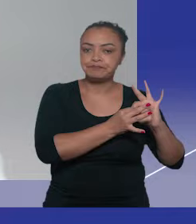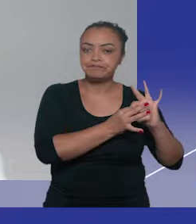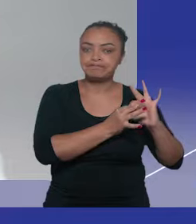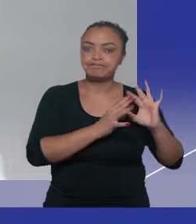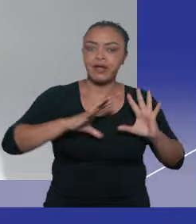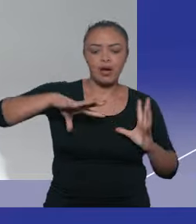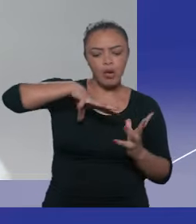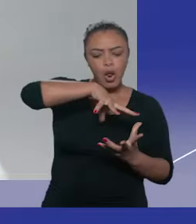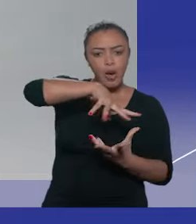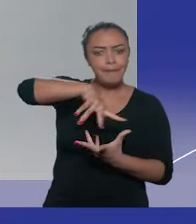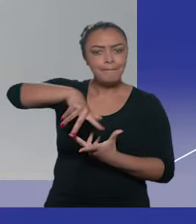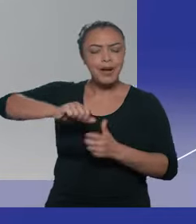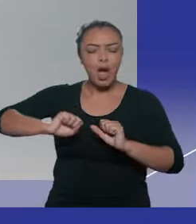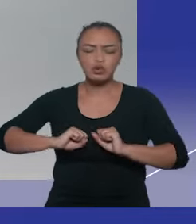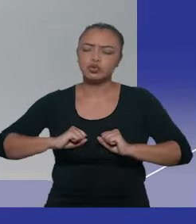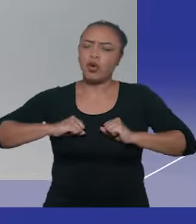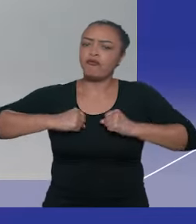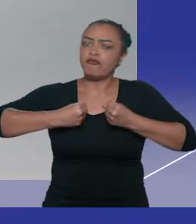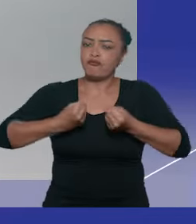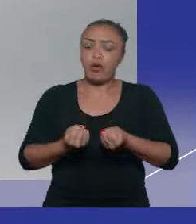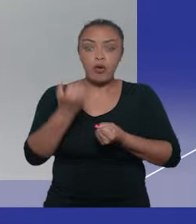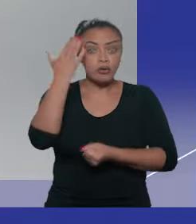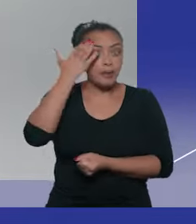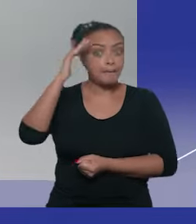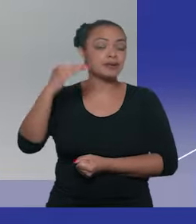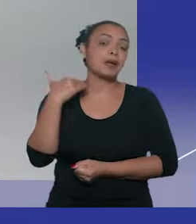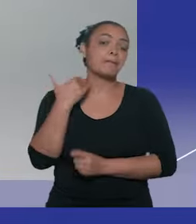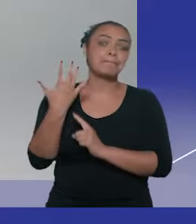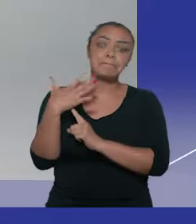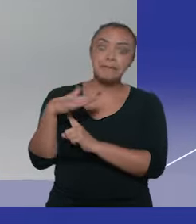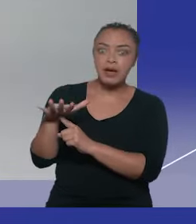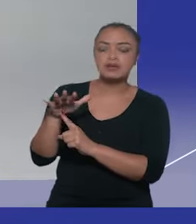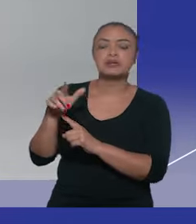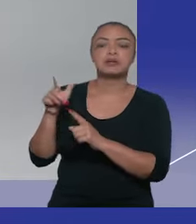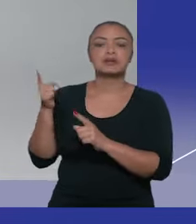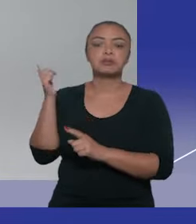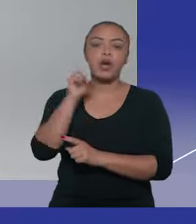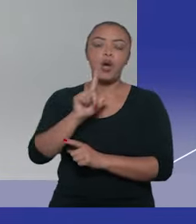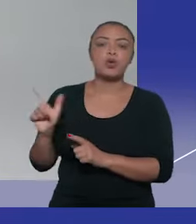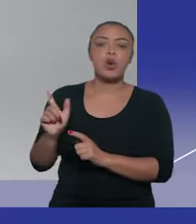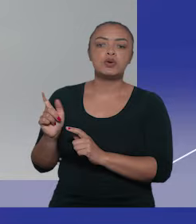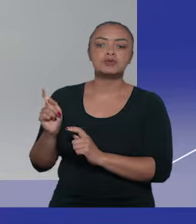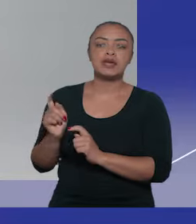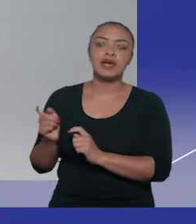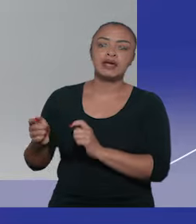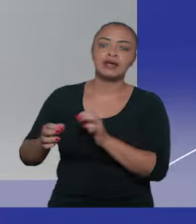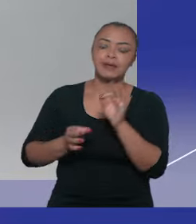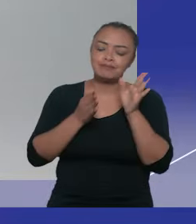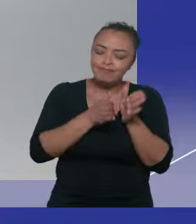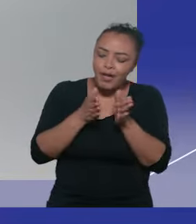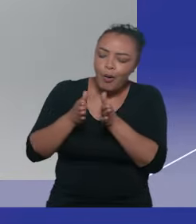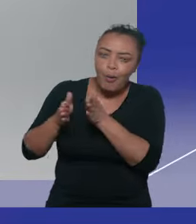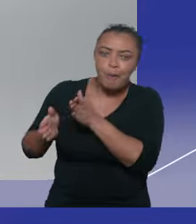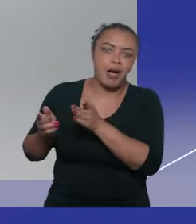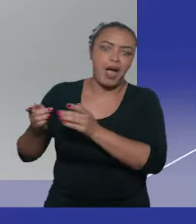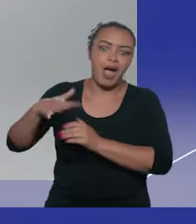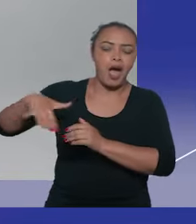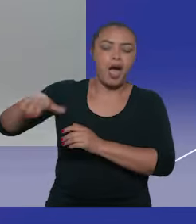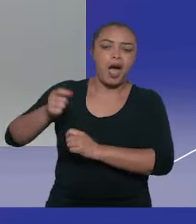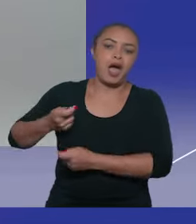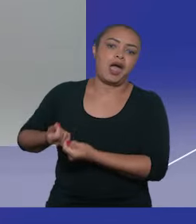como é que foi esse esforço global, principalmente dos bancos centrais, para colocar a economia nos eixos